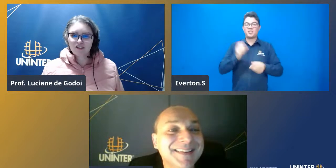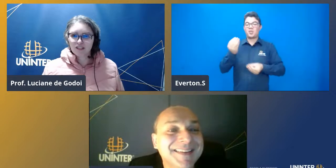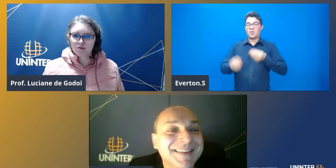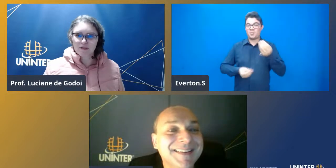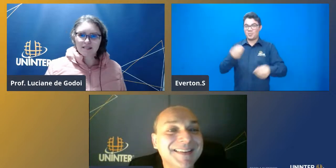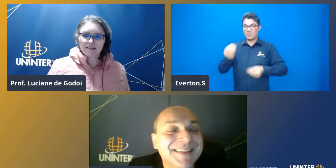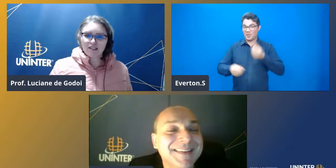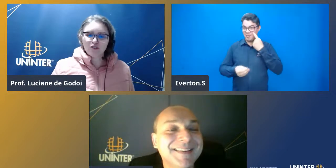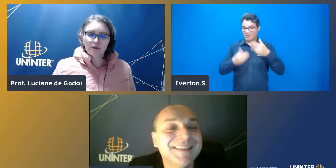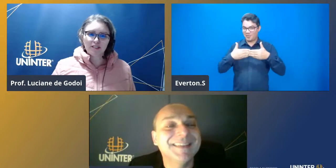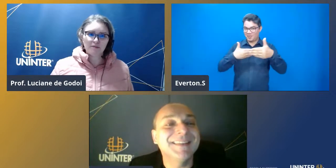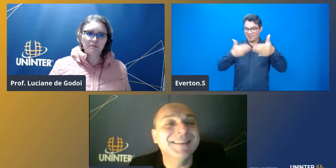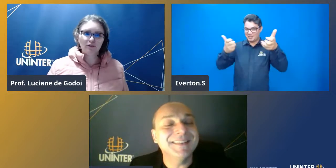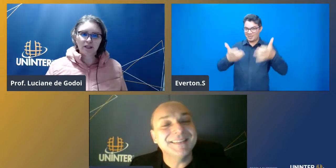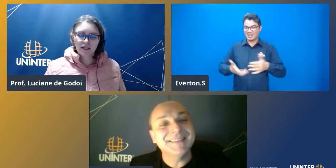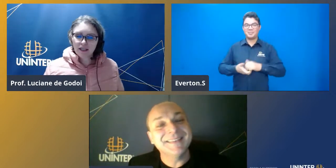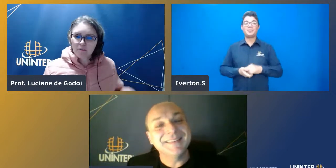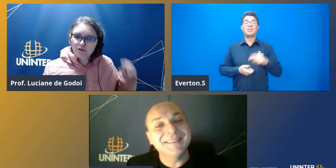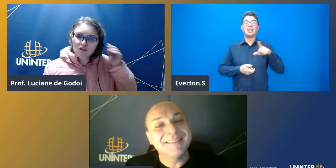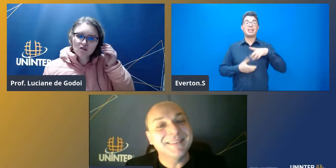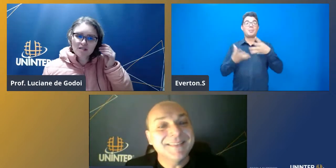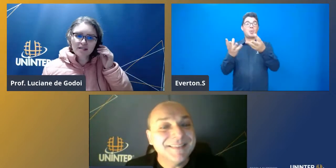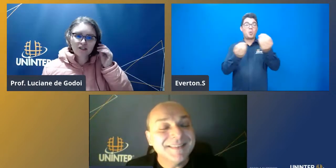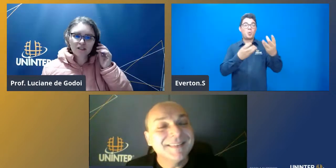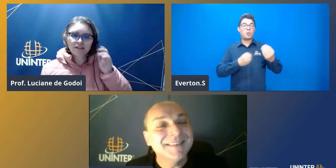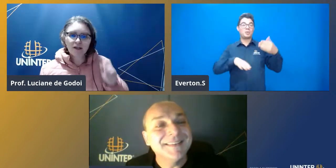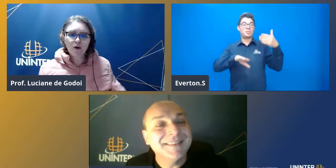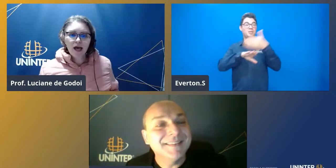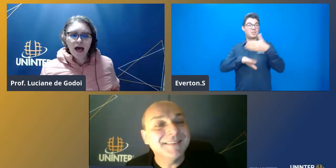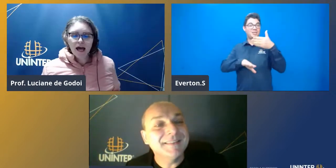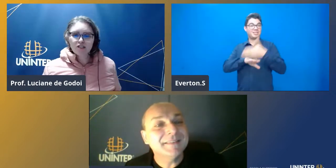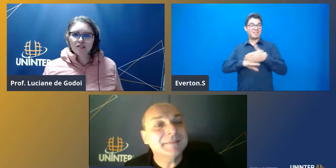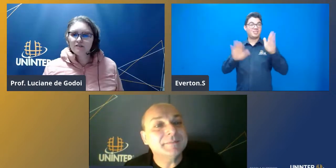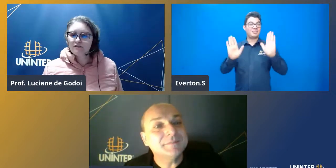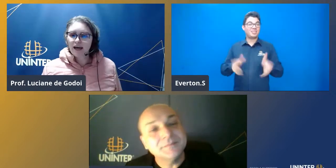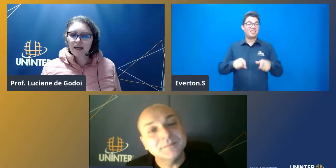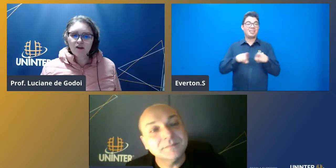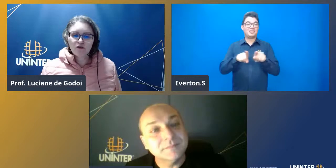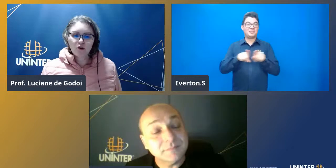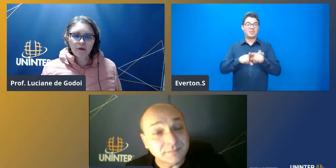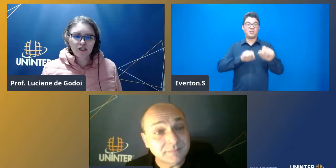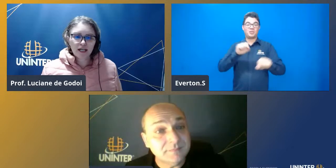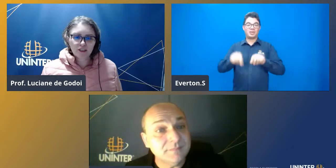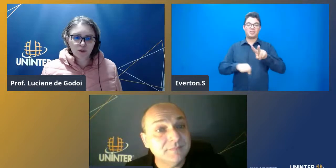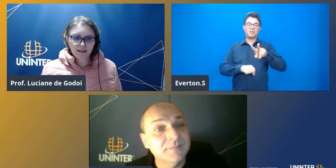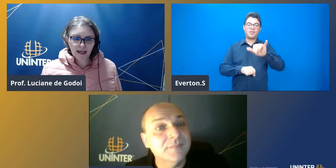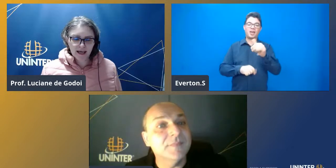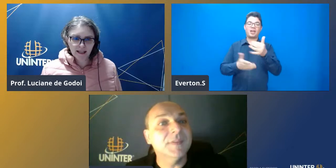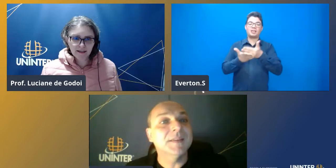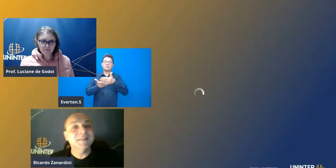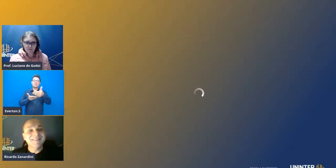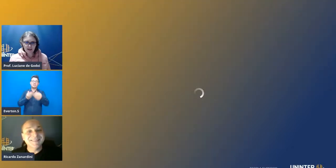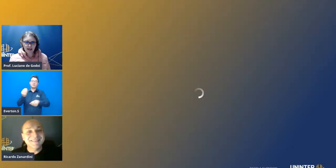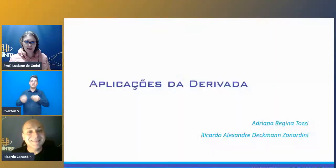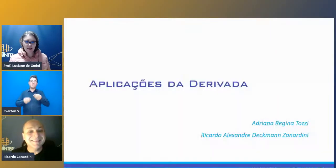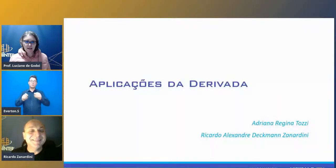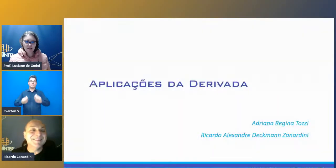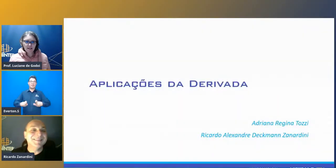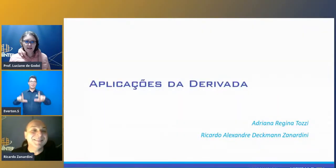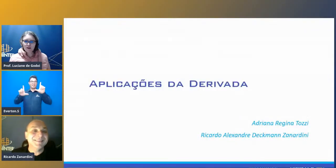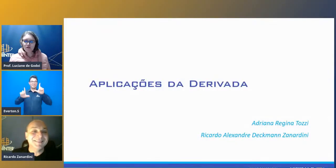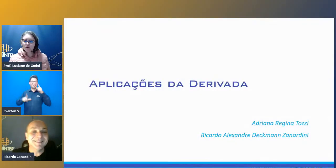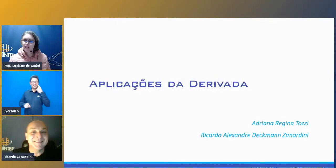Isso, então, nós já temos bastante gente participando aqui. Professor Zanardini, então, a gente vai, eu vou compartilhar a sua tela, né?